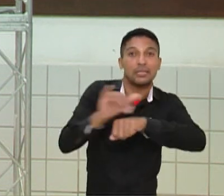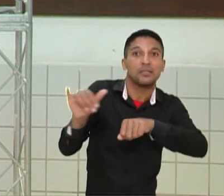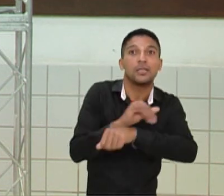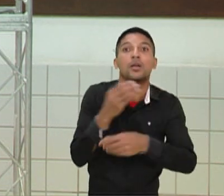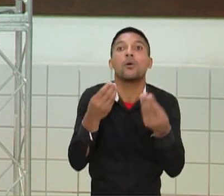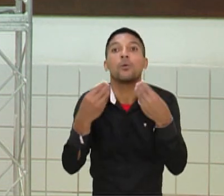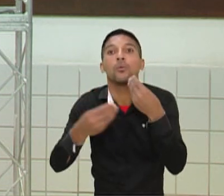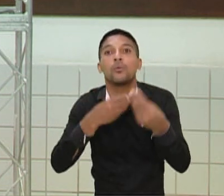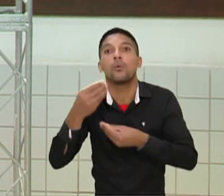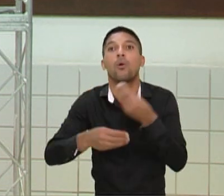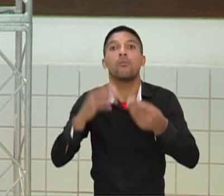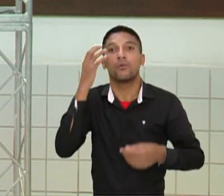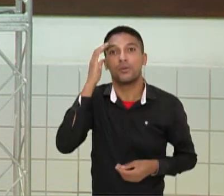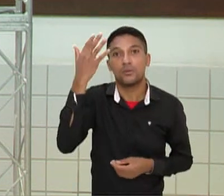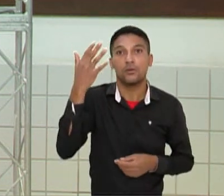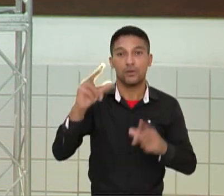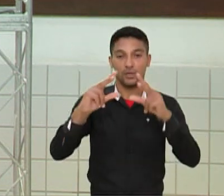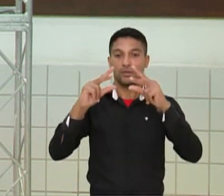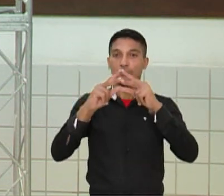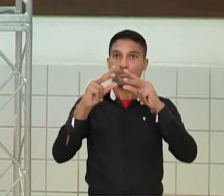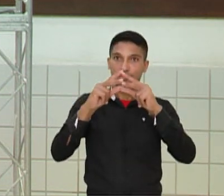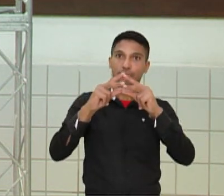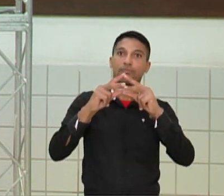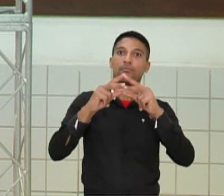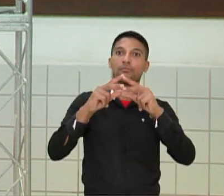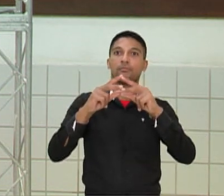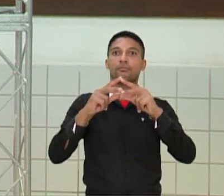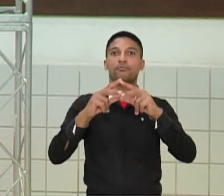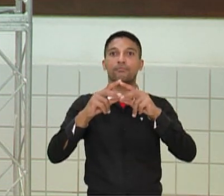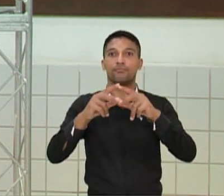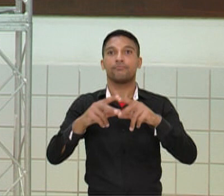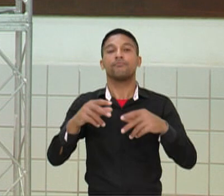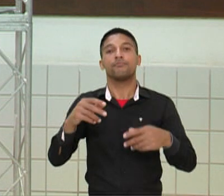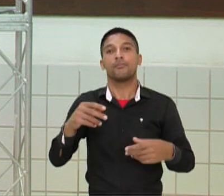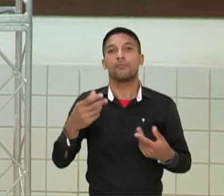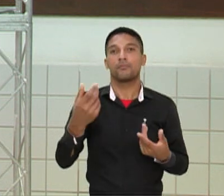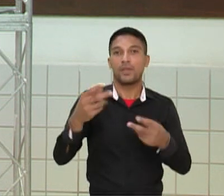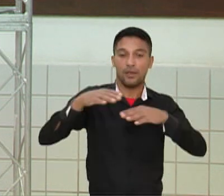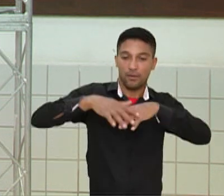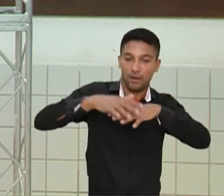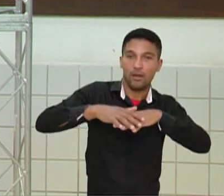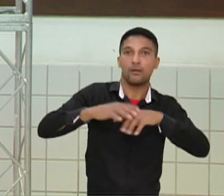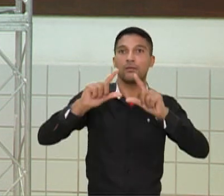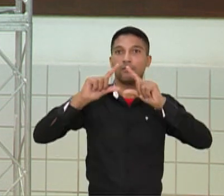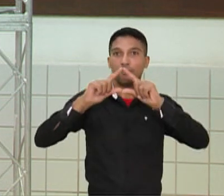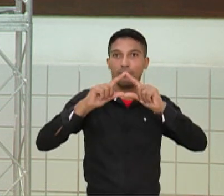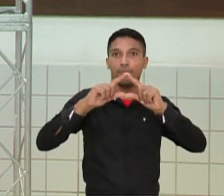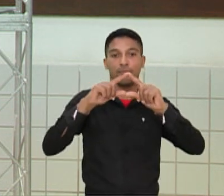frente, ok? Não esqueça de acessar os ambientes, não esqueça de fazer as atividades e